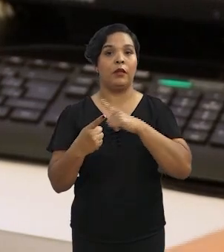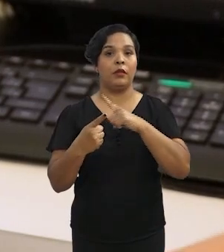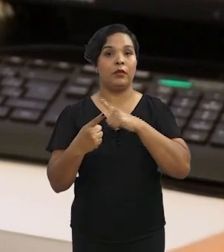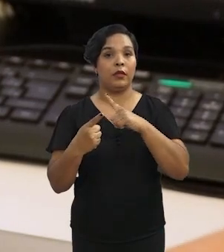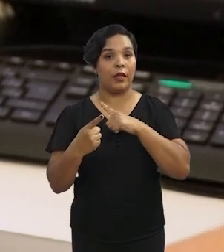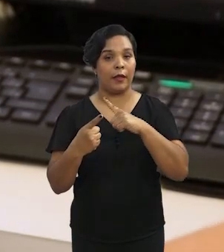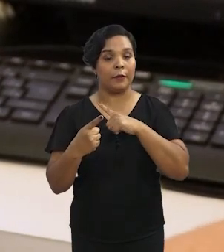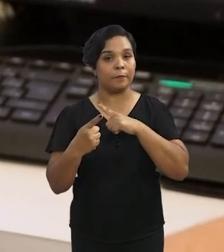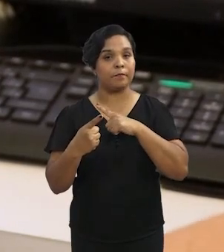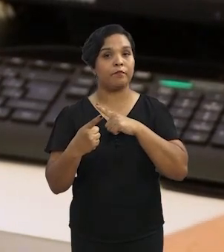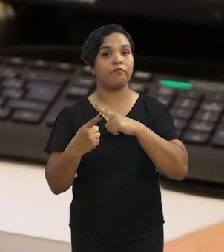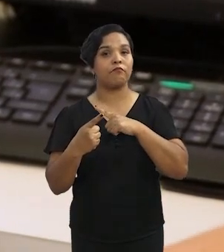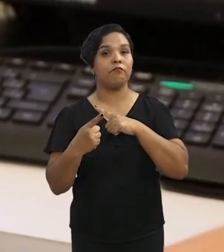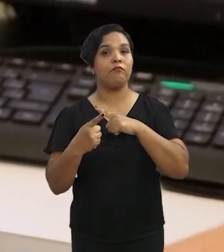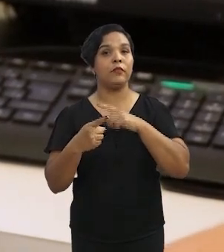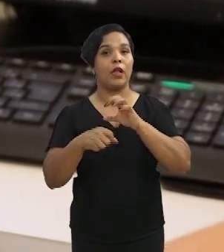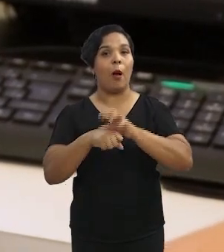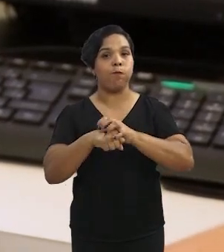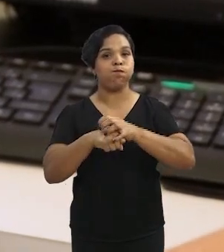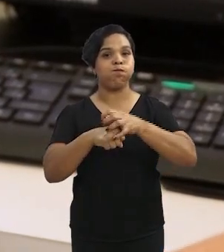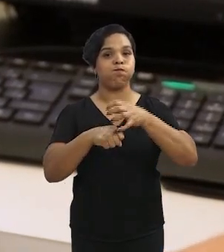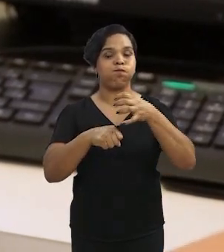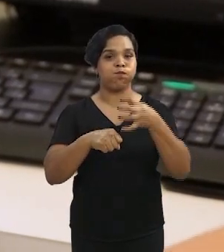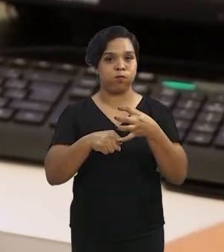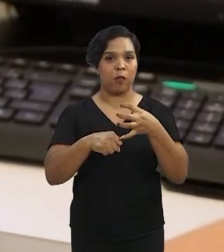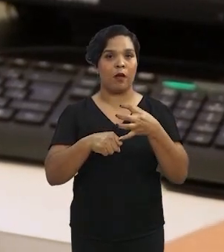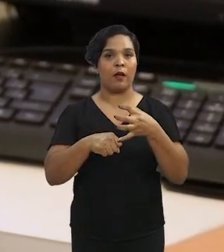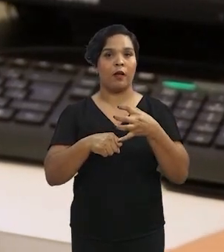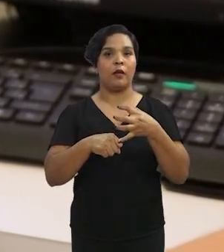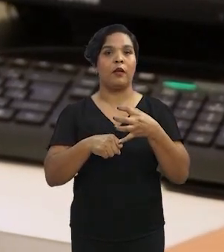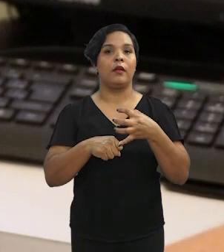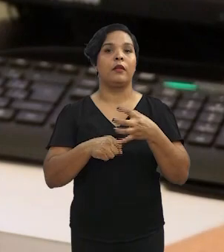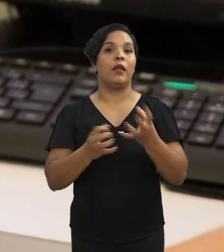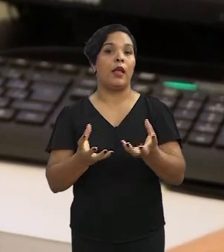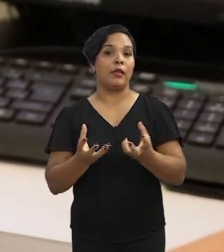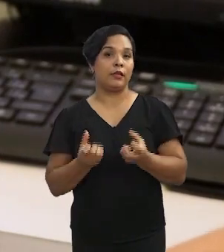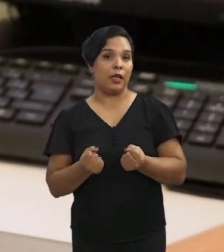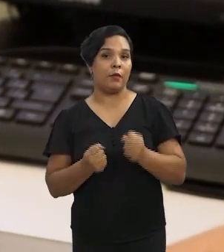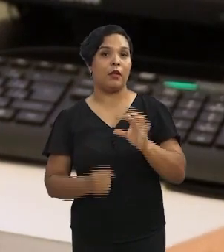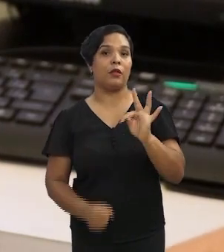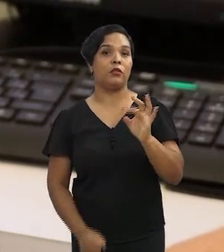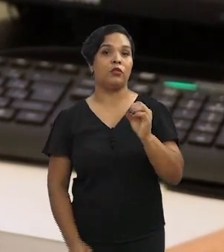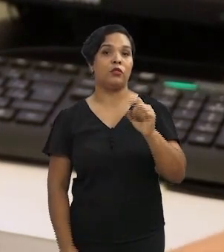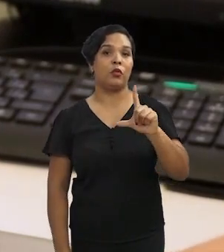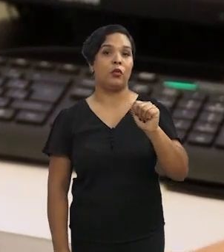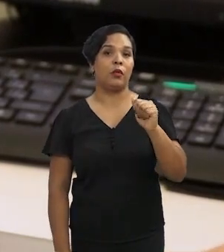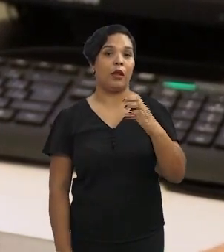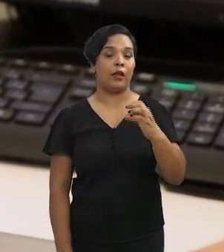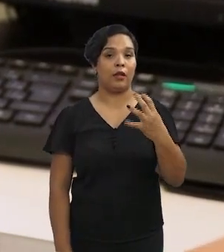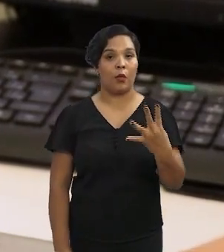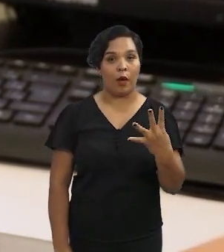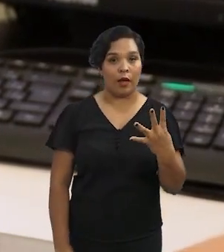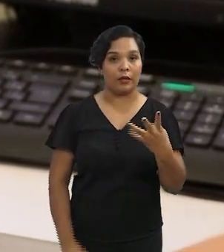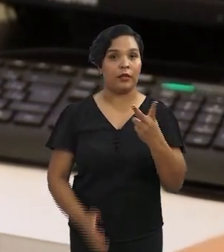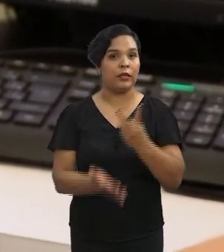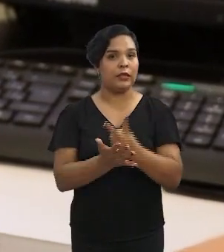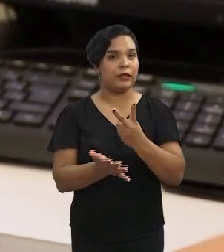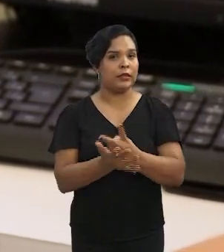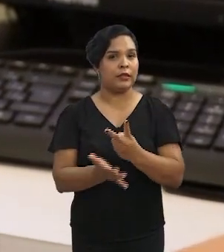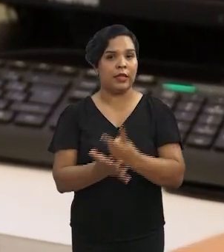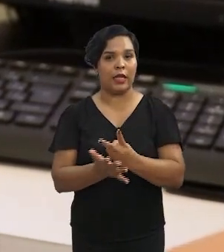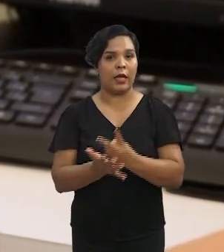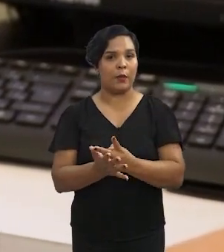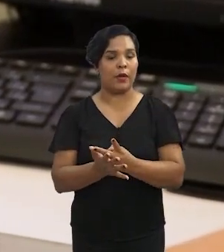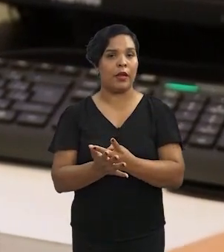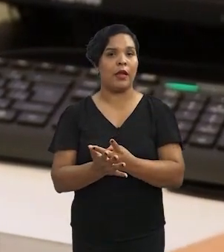há uma ativação do sistema inflamatório imune pela via do receptor Toll-like 4, que toda a via